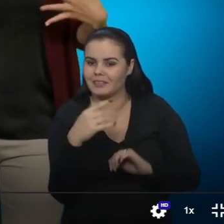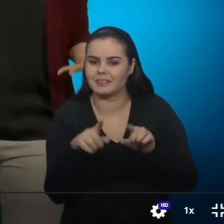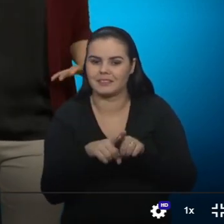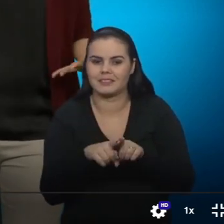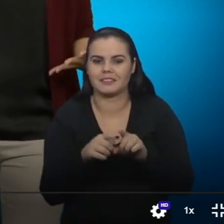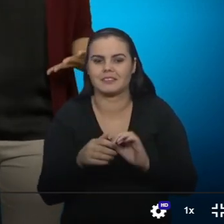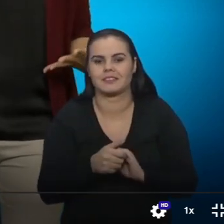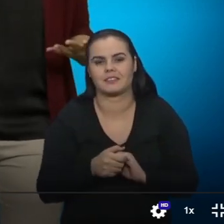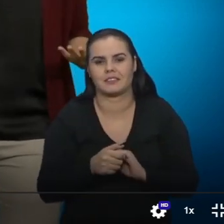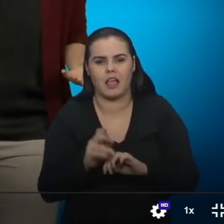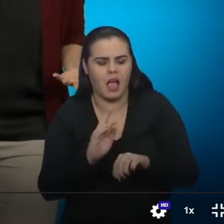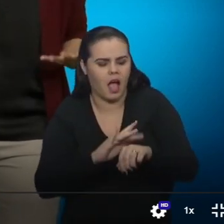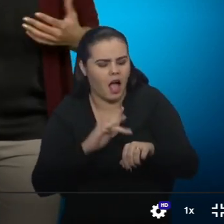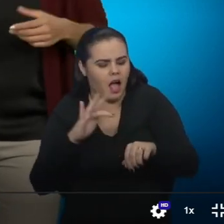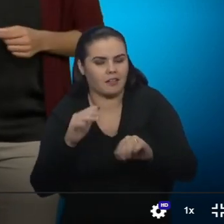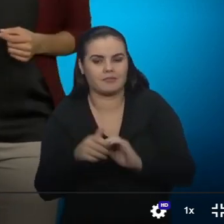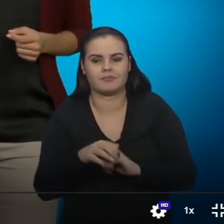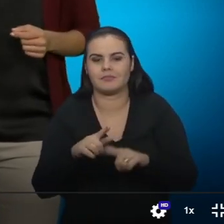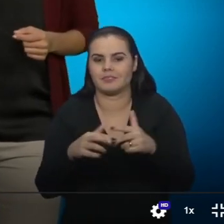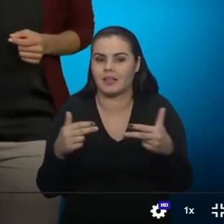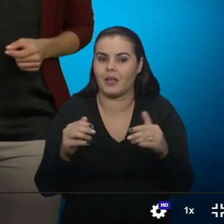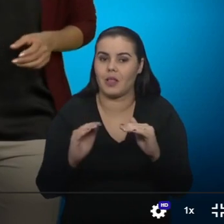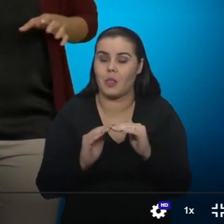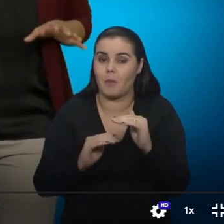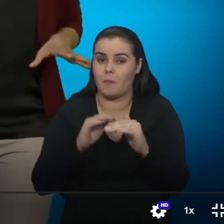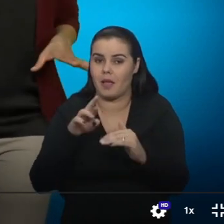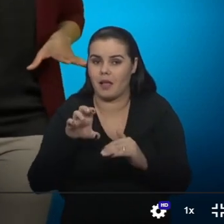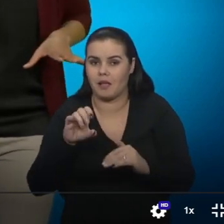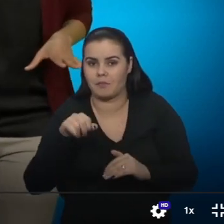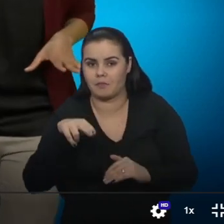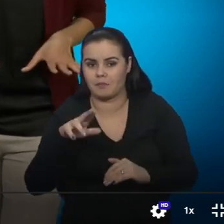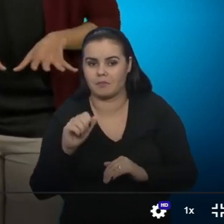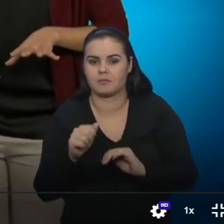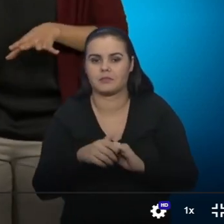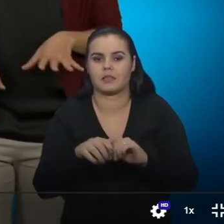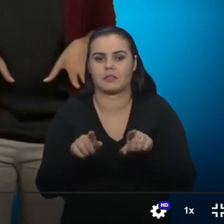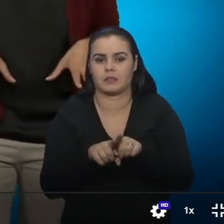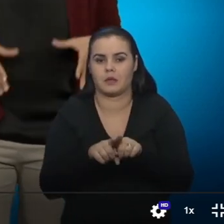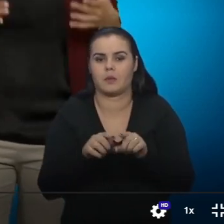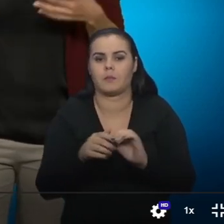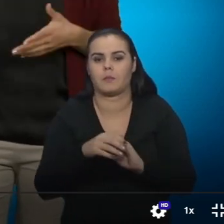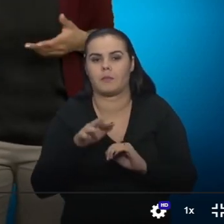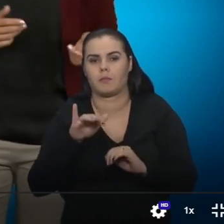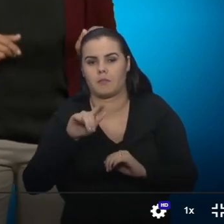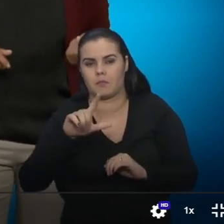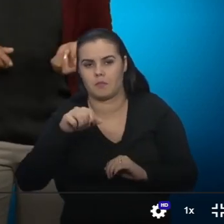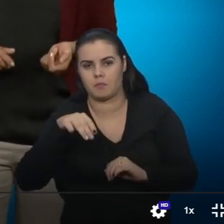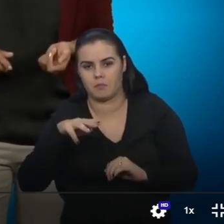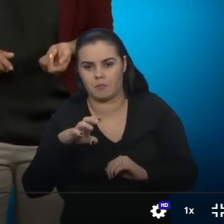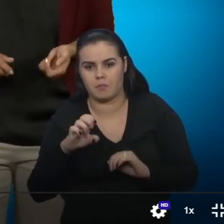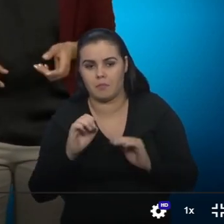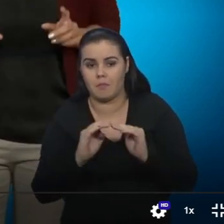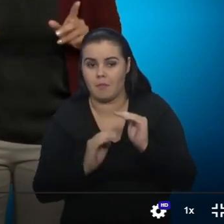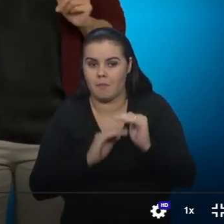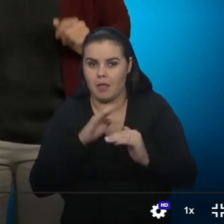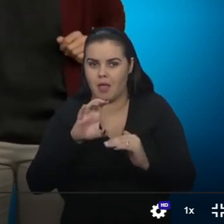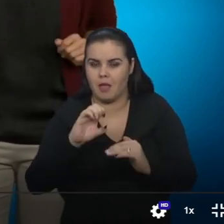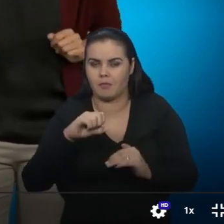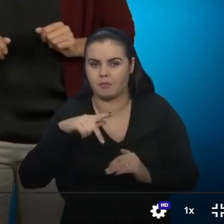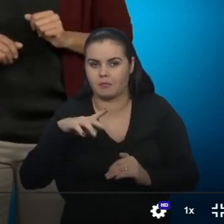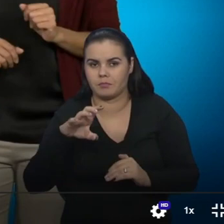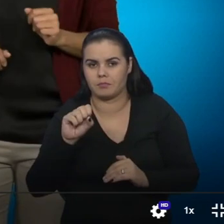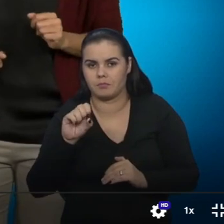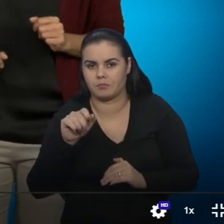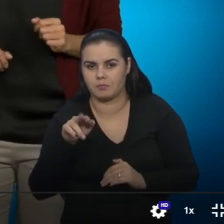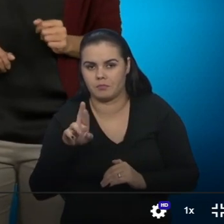quanto maior a quantidade de resina e pigmentos na tinta, maior será a espessura do filme após a secagem do solvente. Isso garante